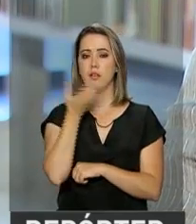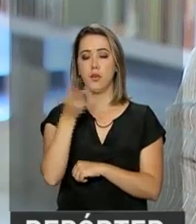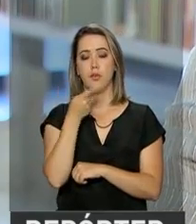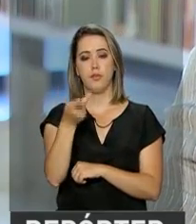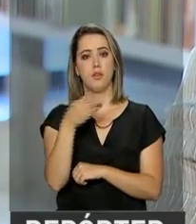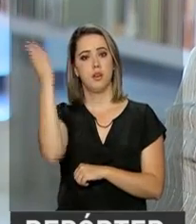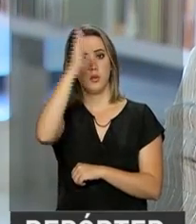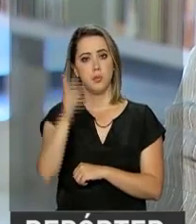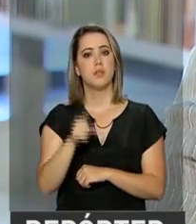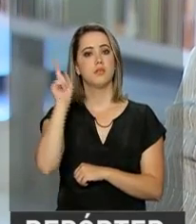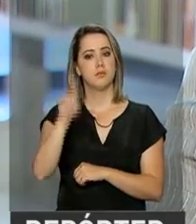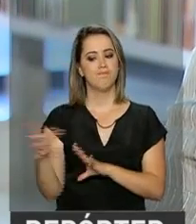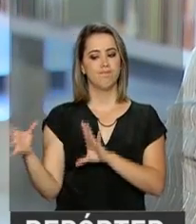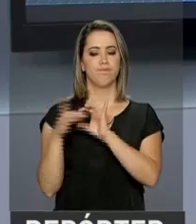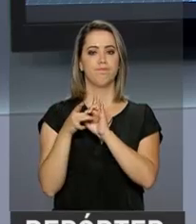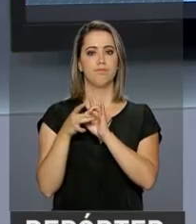Brasil que é multilateral